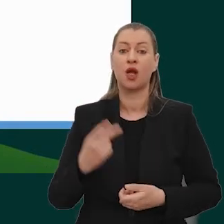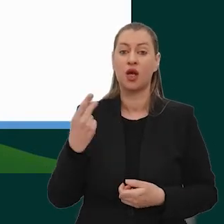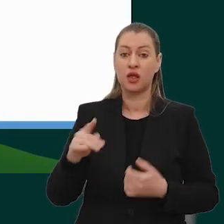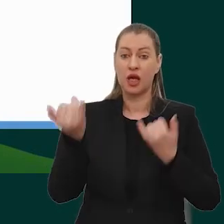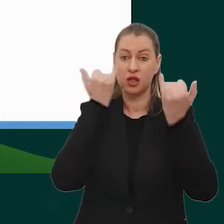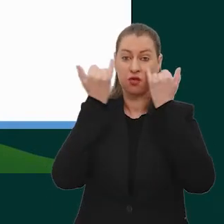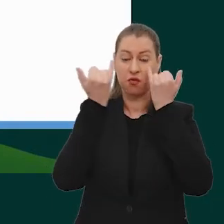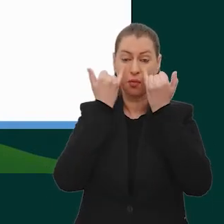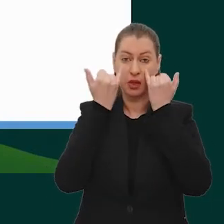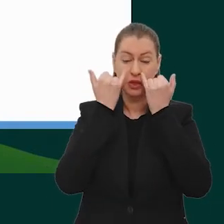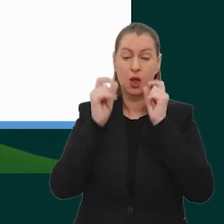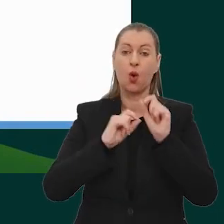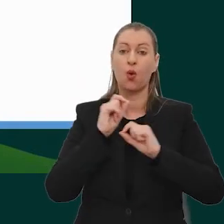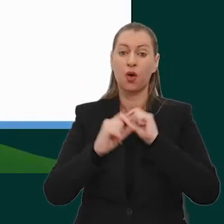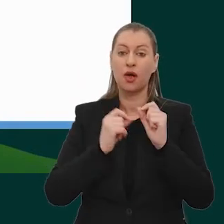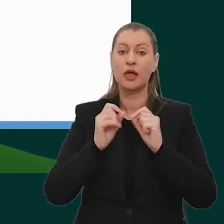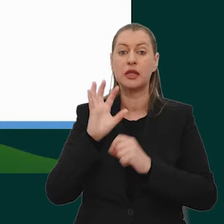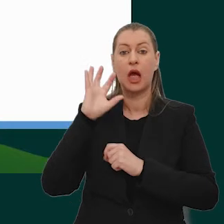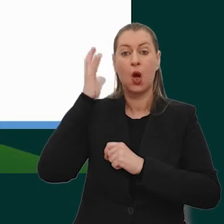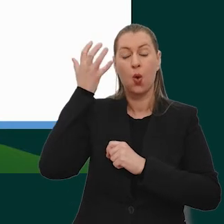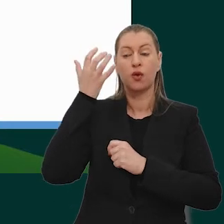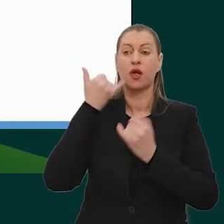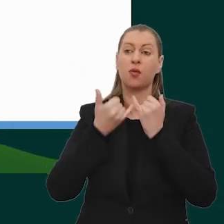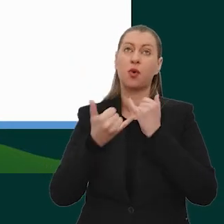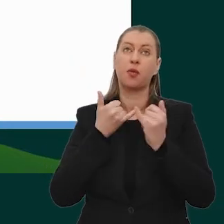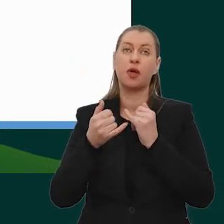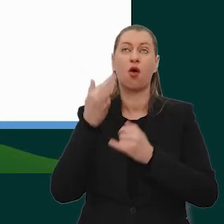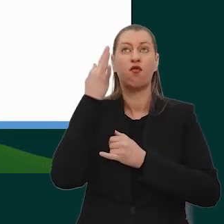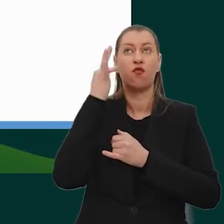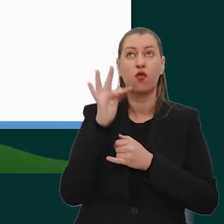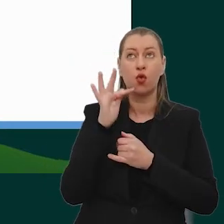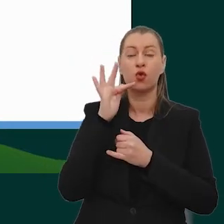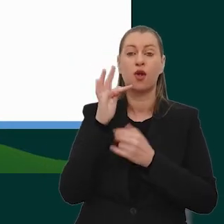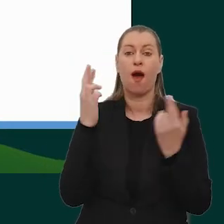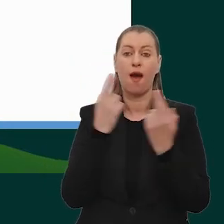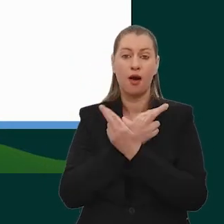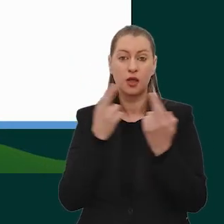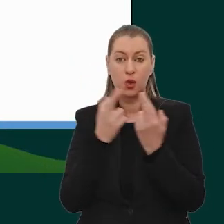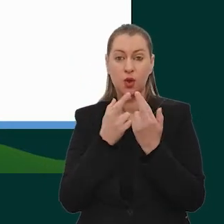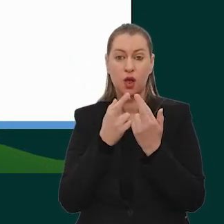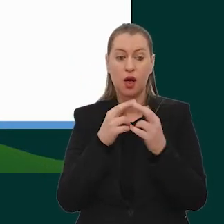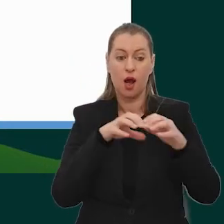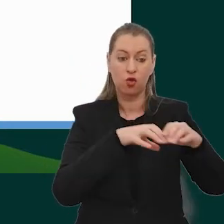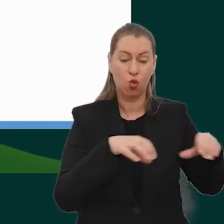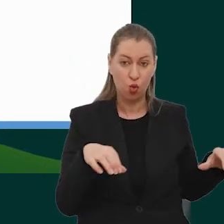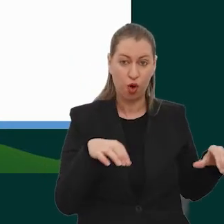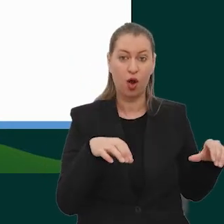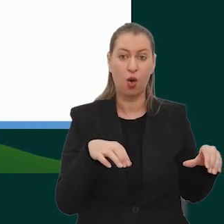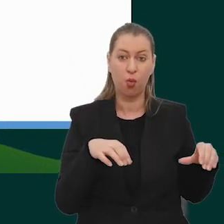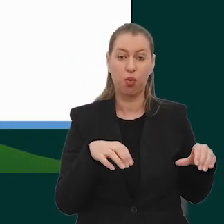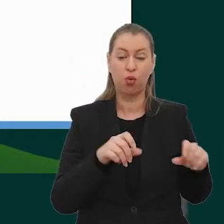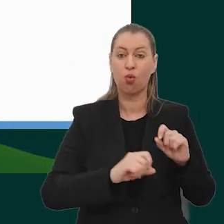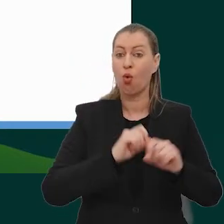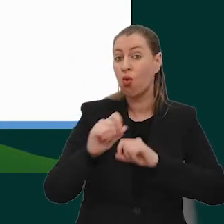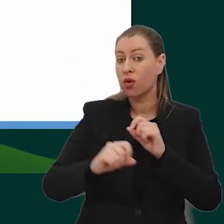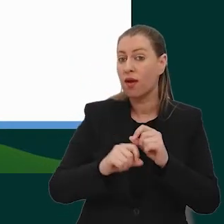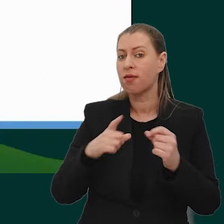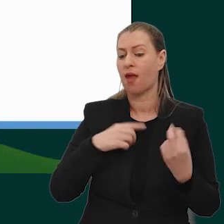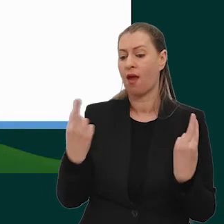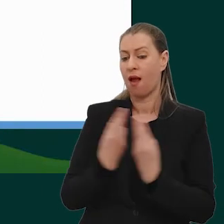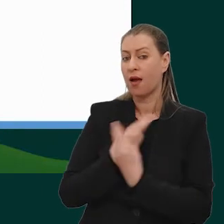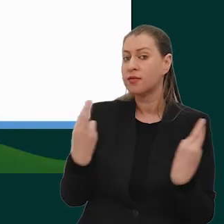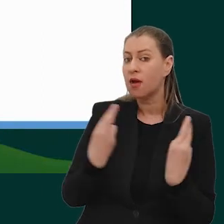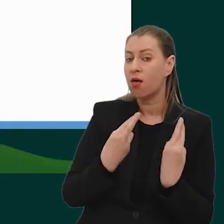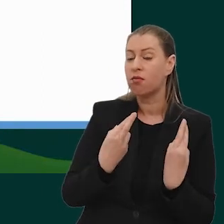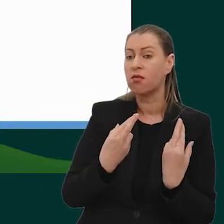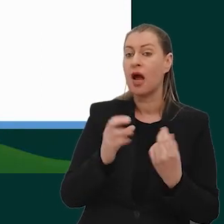dessas informações que, quando acontece, vem uma fruta, a fruta está relacionada com o campo, e essas pequenas